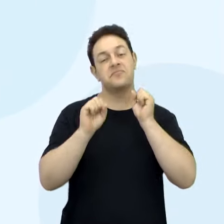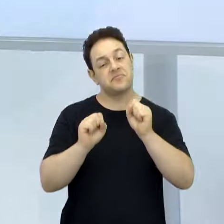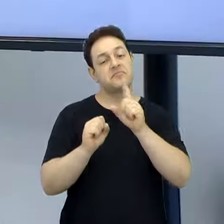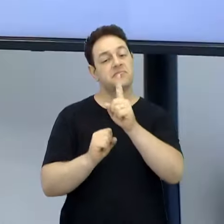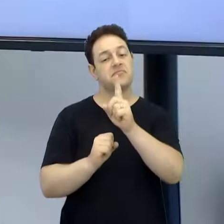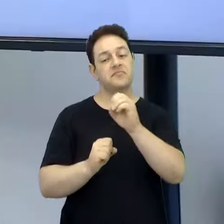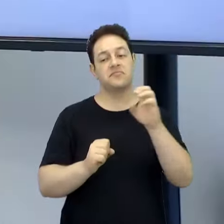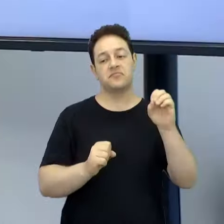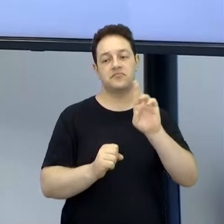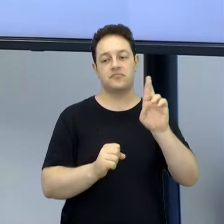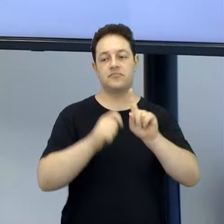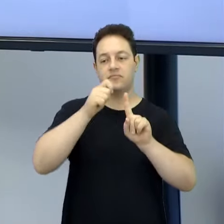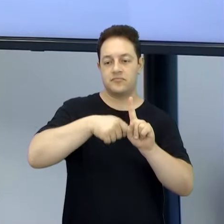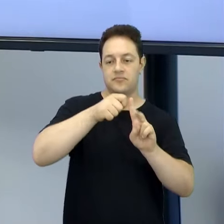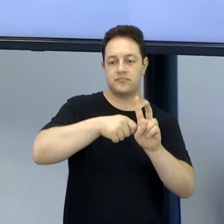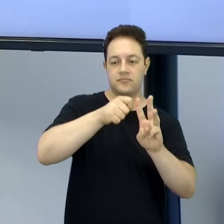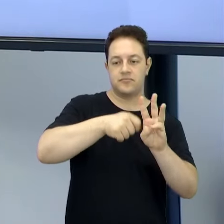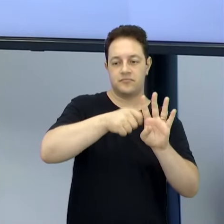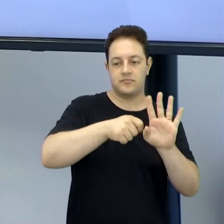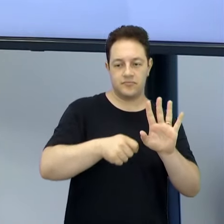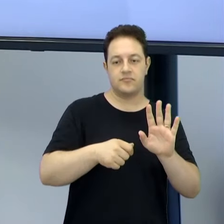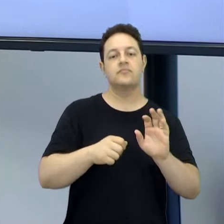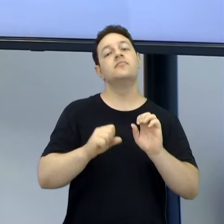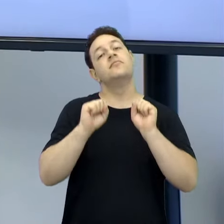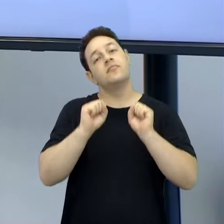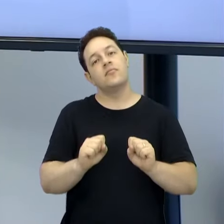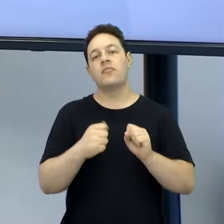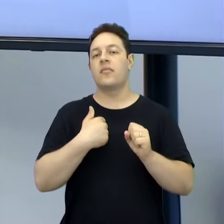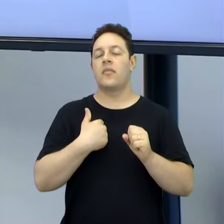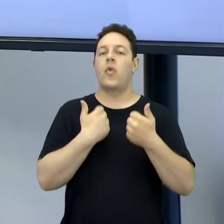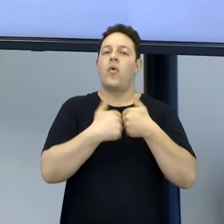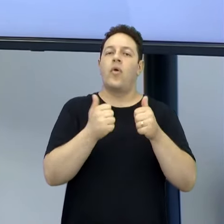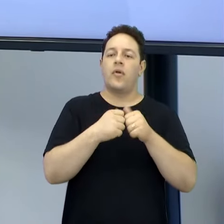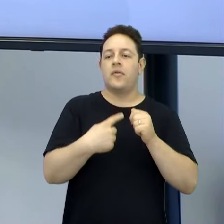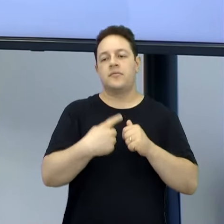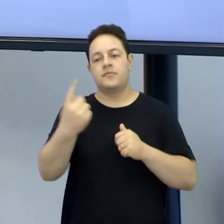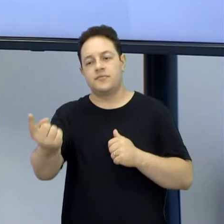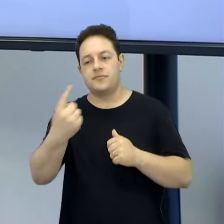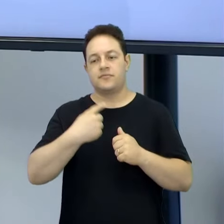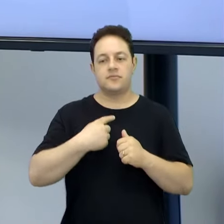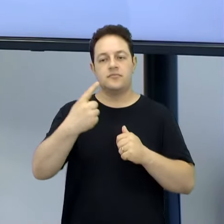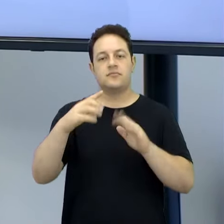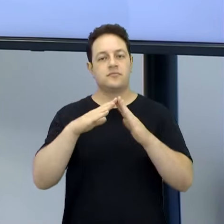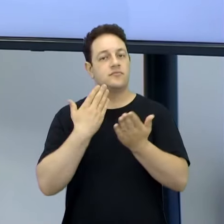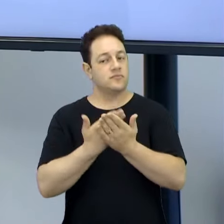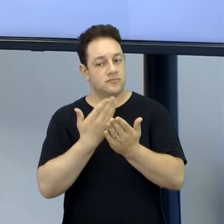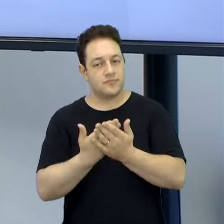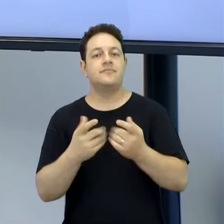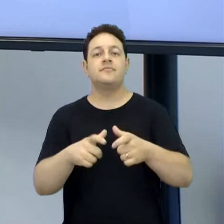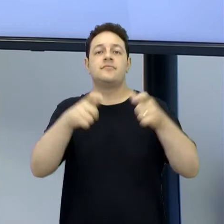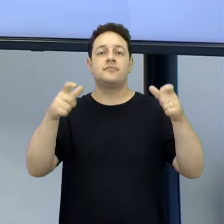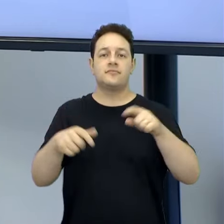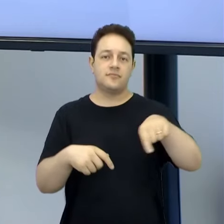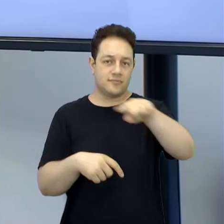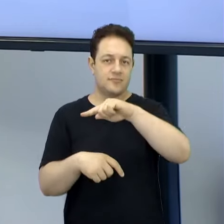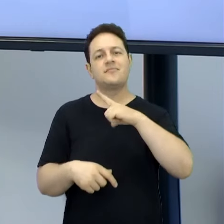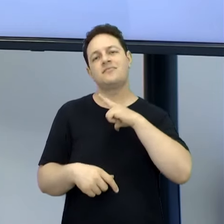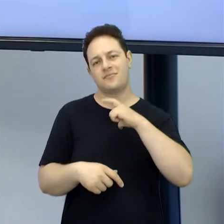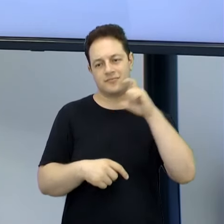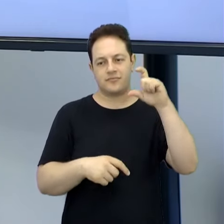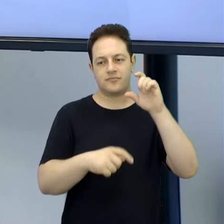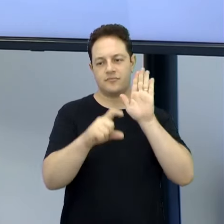R$ 100 com transporte. Esse transporte pode ser a nossa condução, o transporte público. Muitos de vocês devem ter aí a